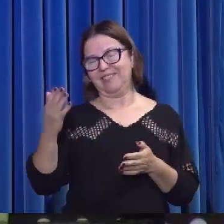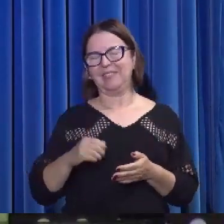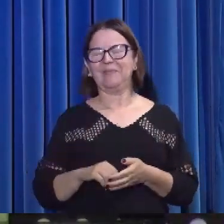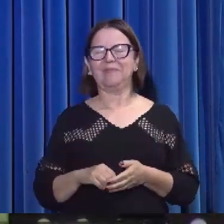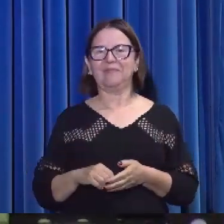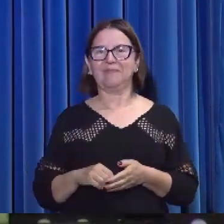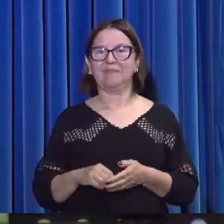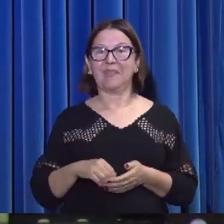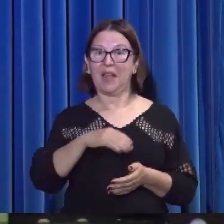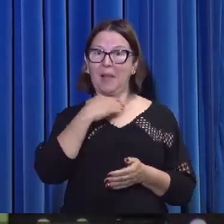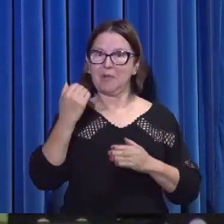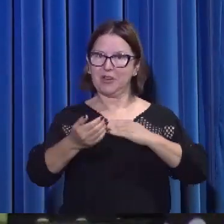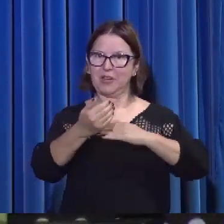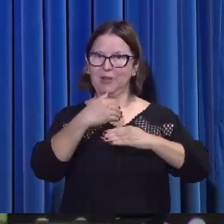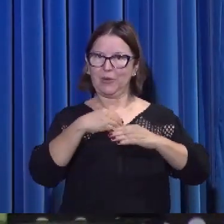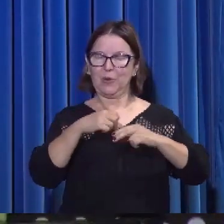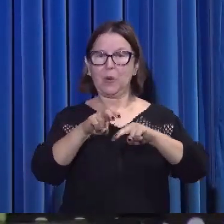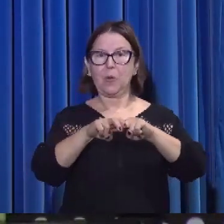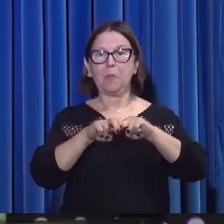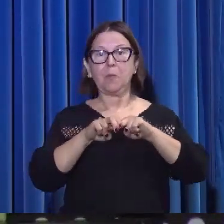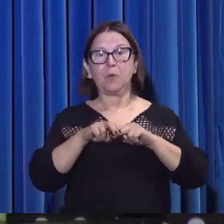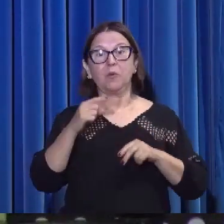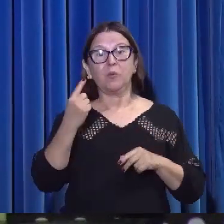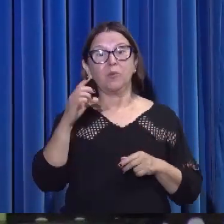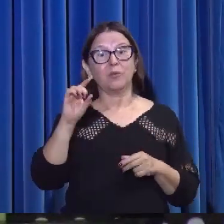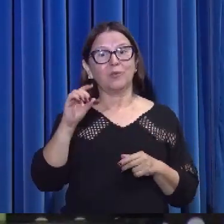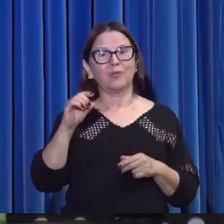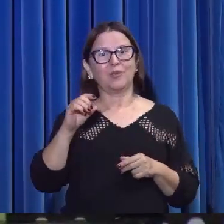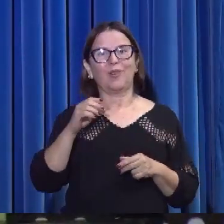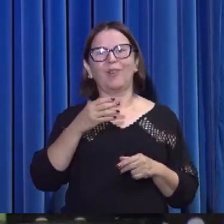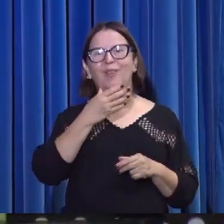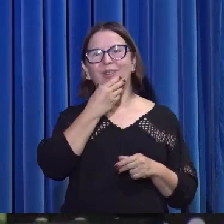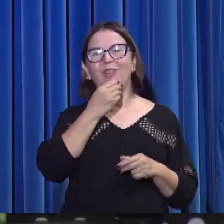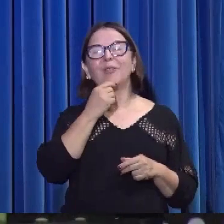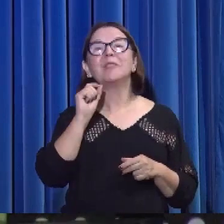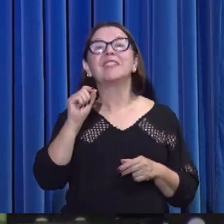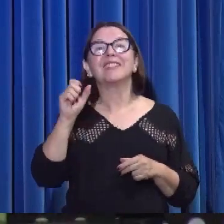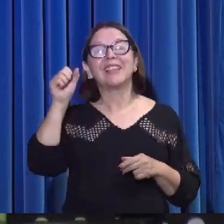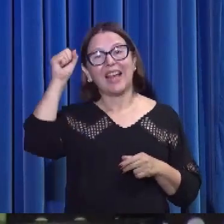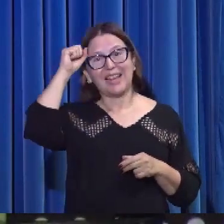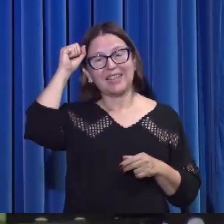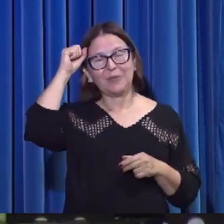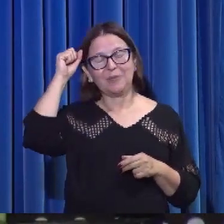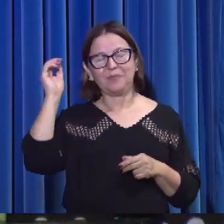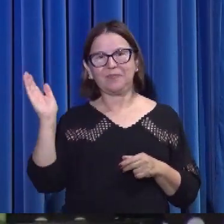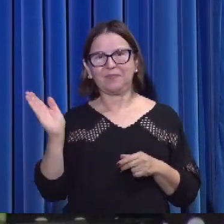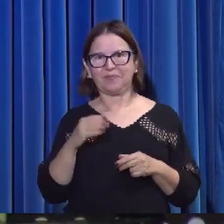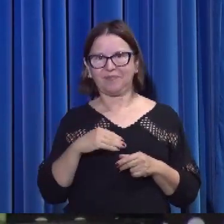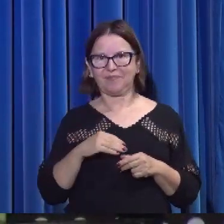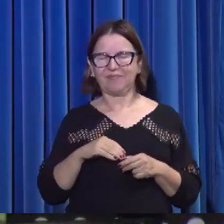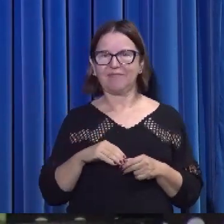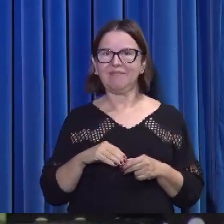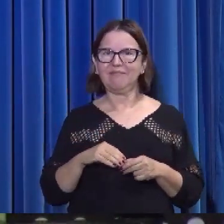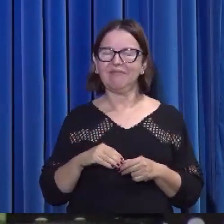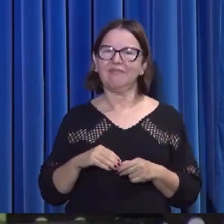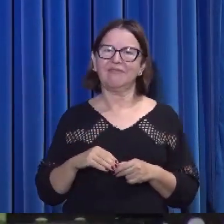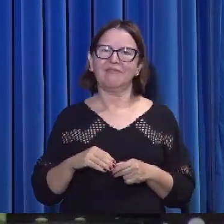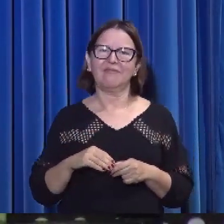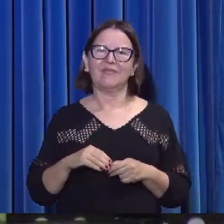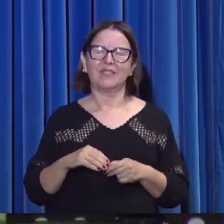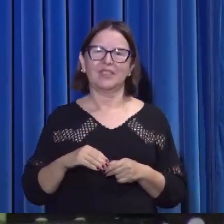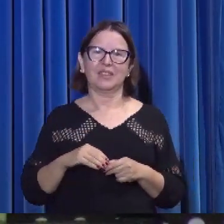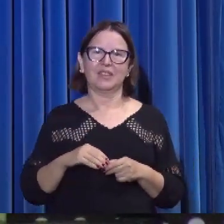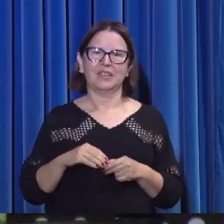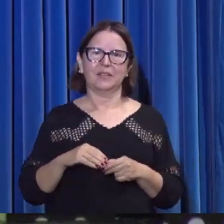É um equívoco pensarmos que as crianças que morrem acabam por herdar o reino dos céus em virtude